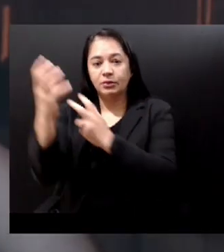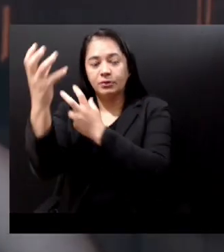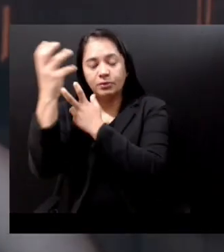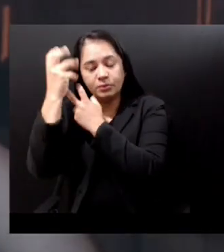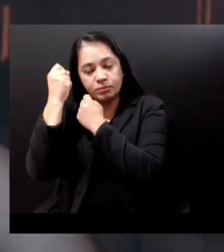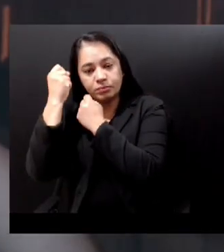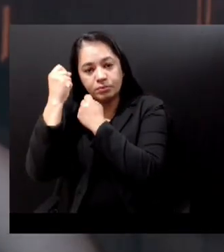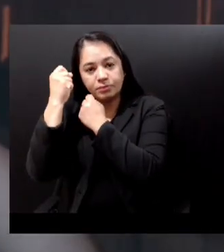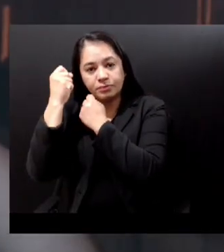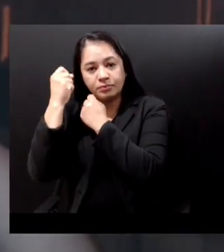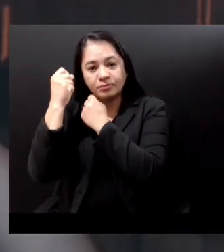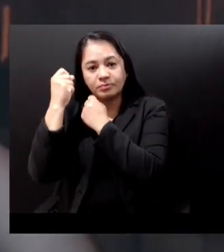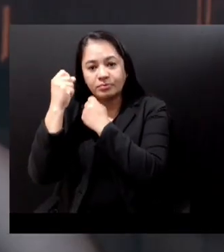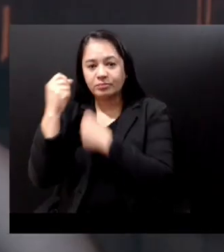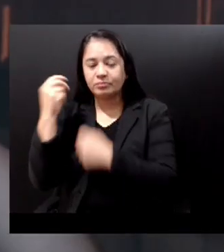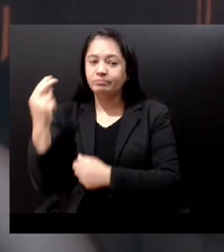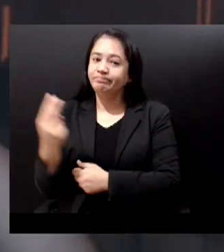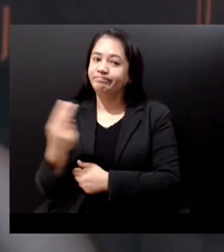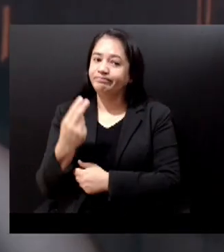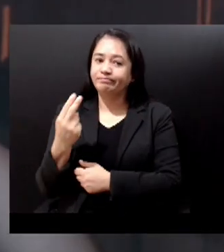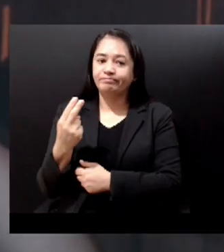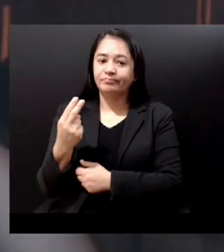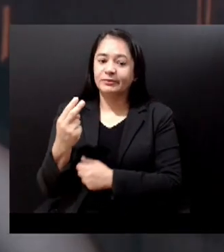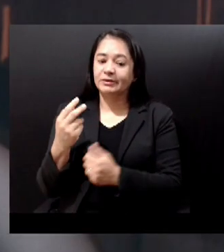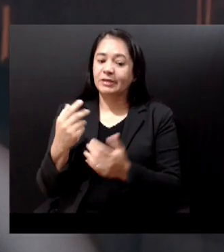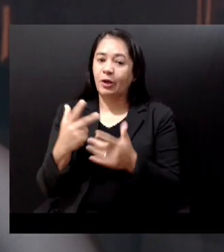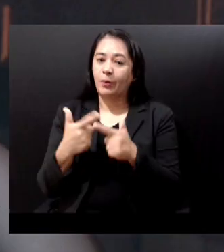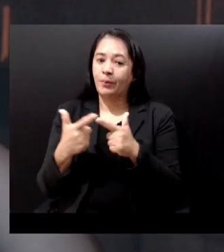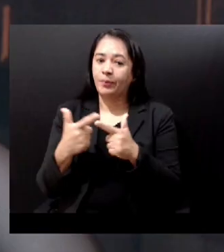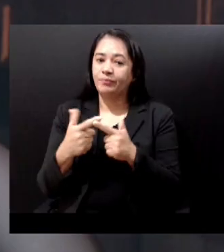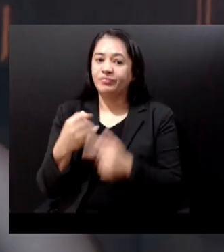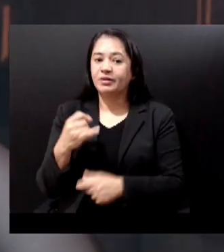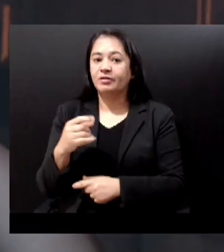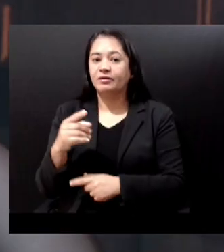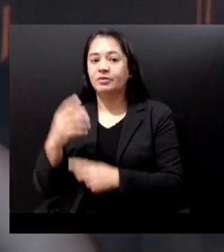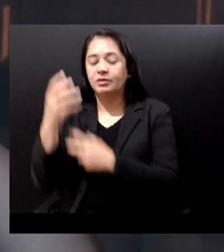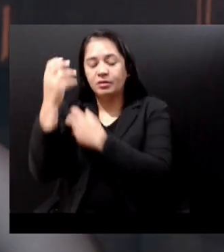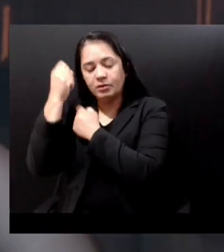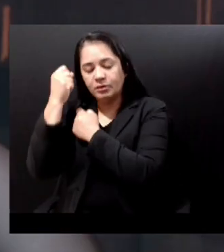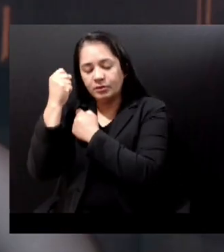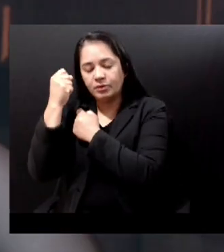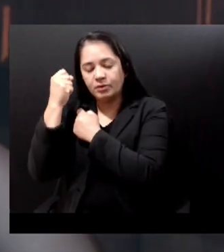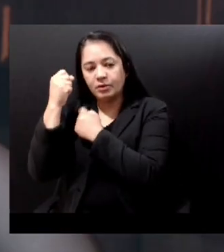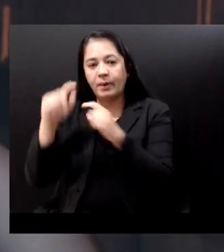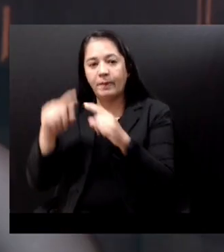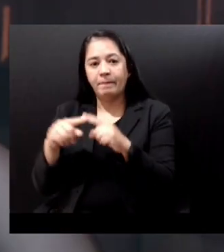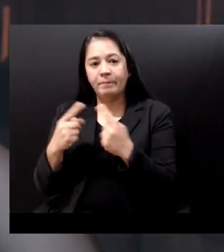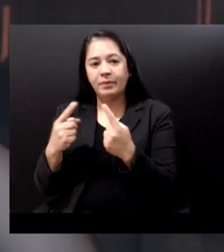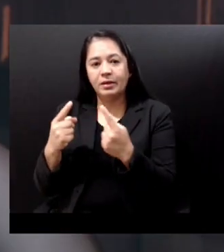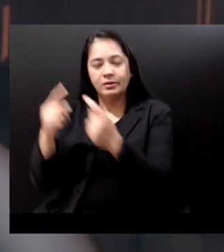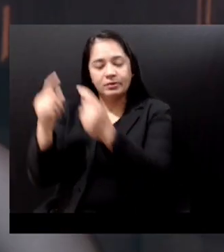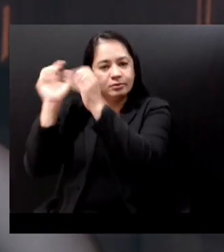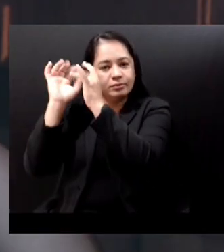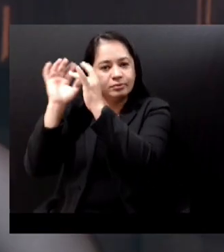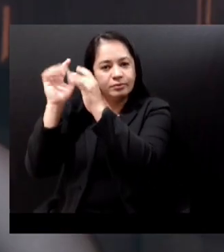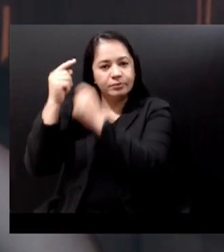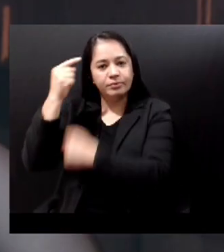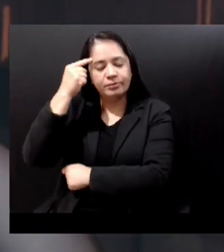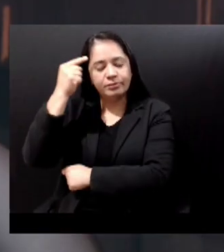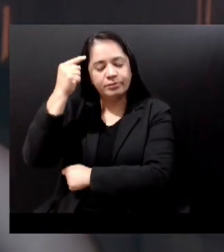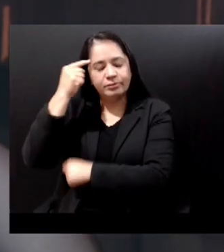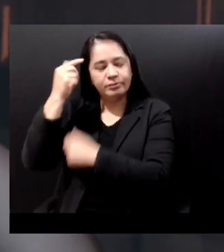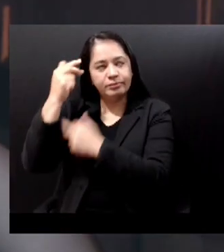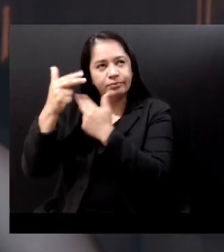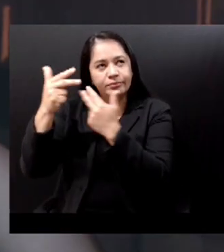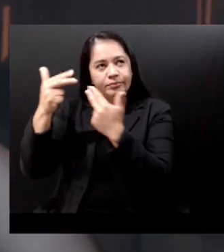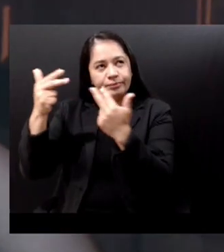funciona legal, né, porque se Uhum. você vai deitar a cabeça no travesseiro e ficar pensando nas coisas as quais você